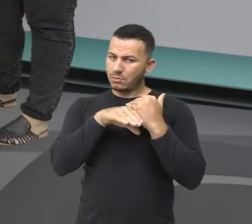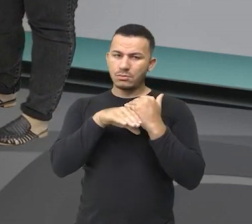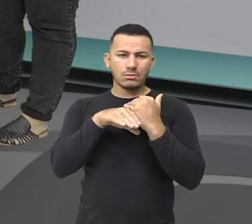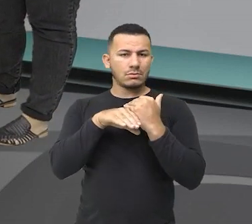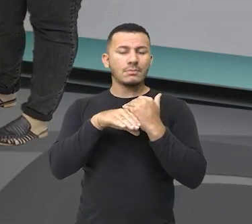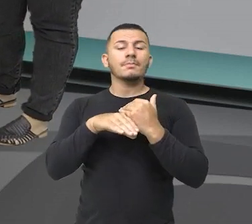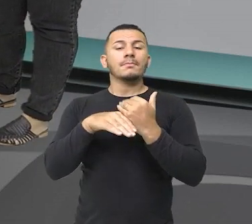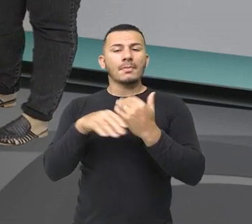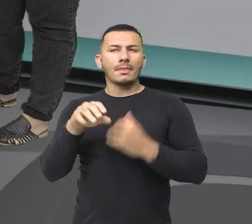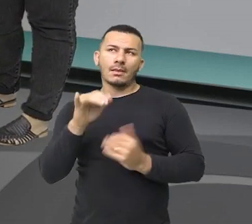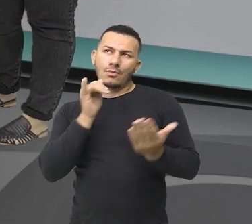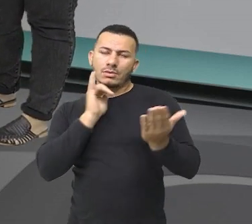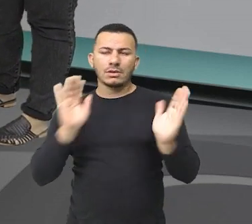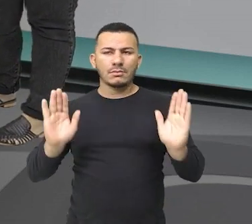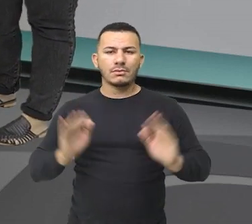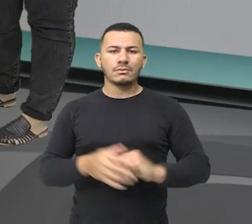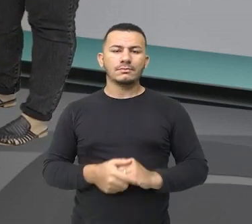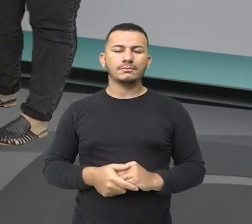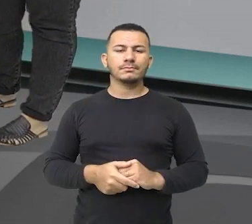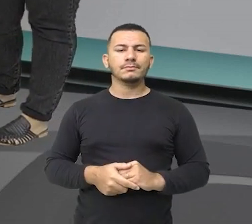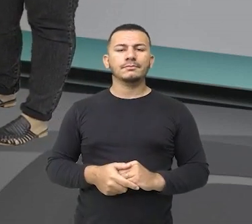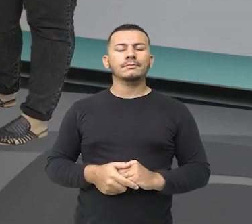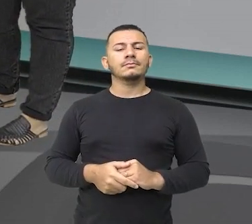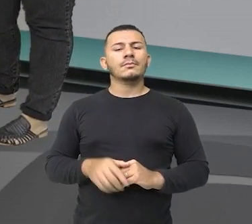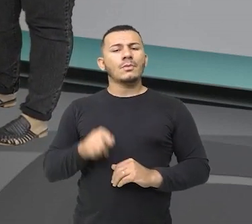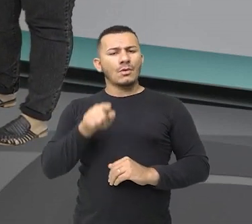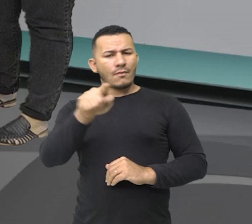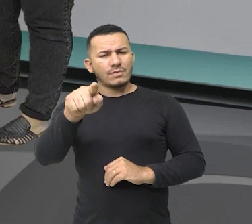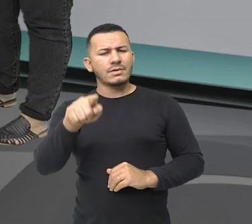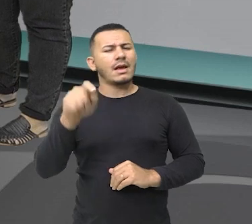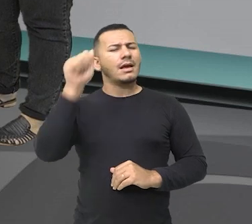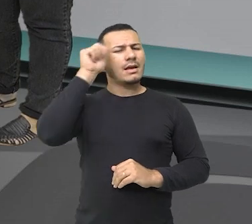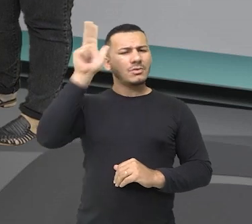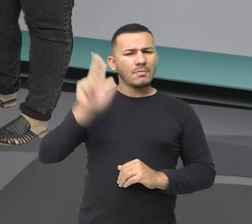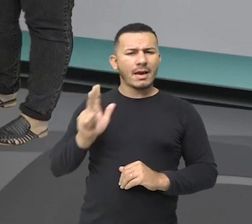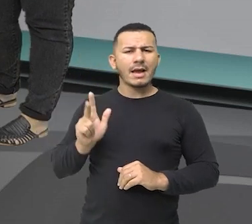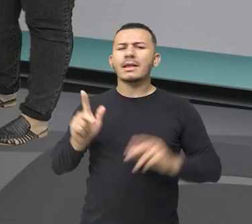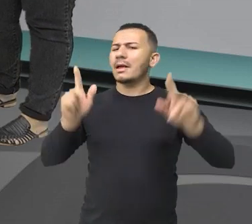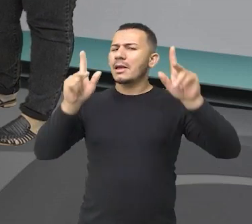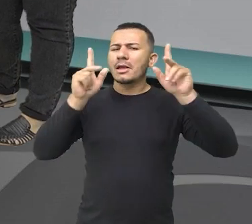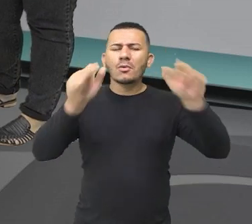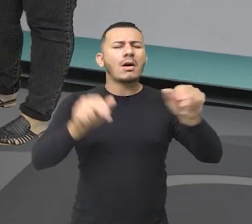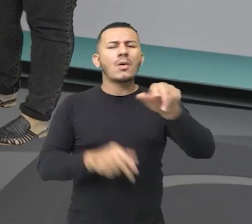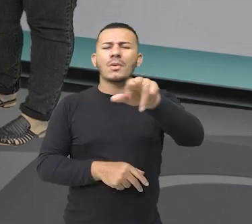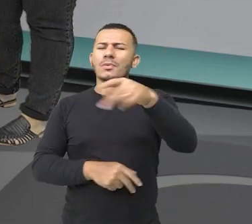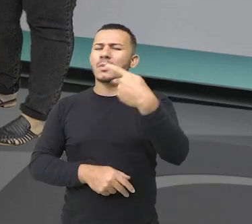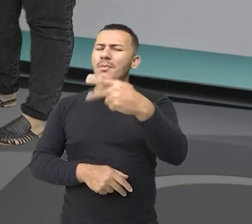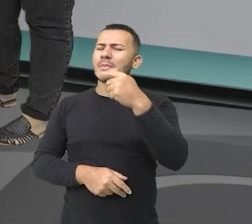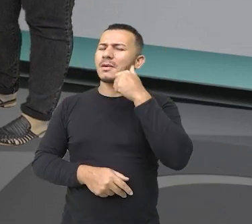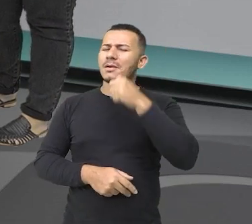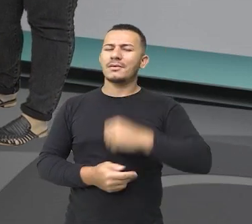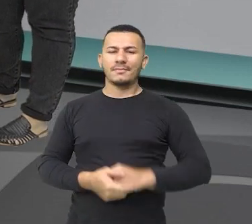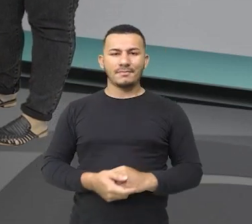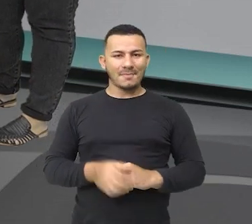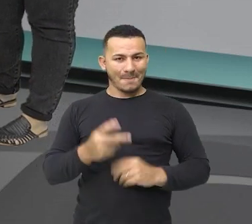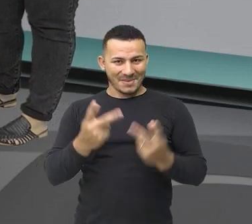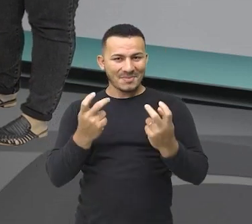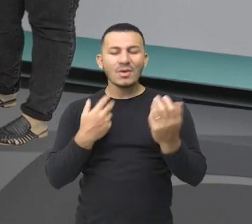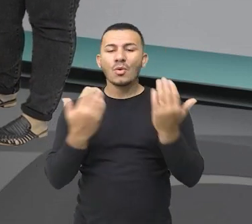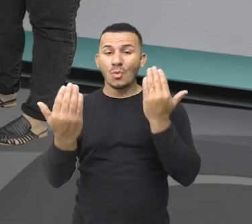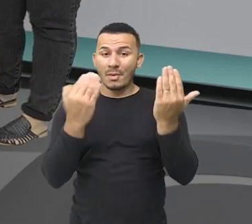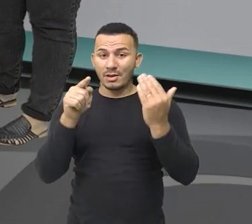eu posso dizer que você é esperta assim como a sua irmã. Comparei você com a sua